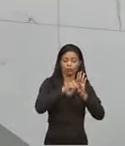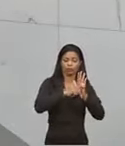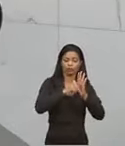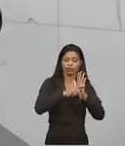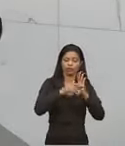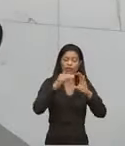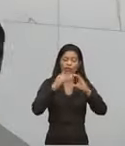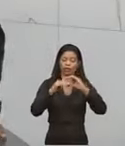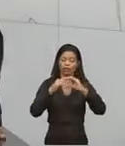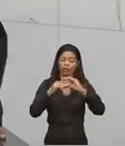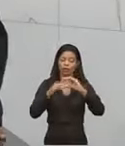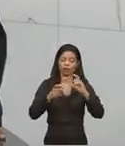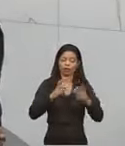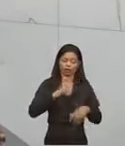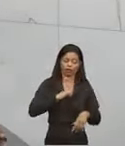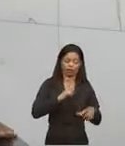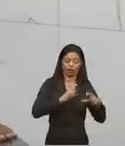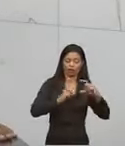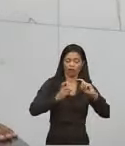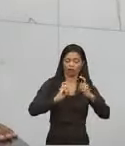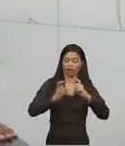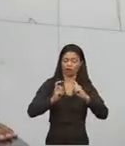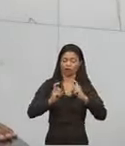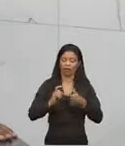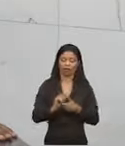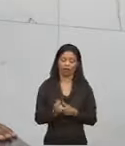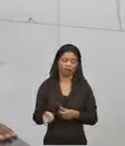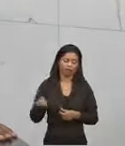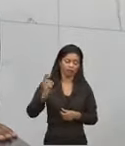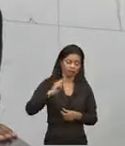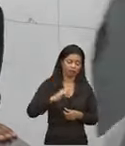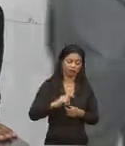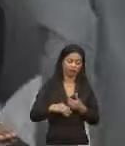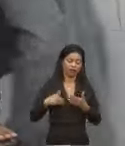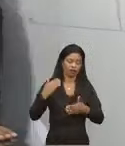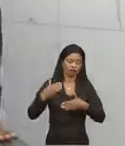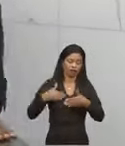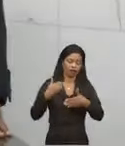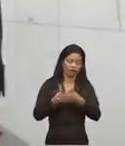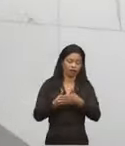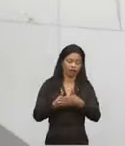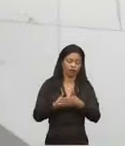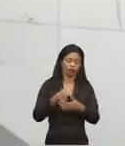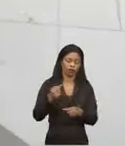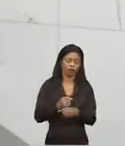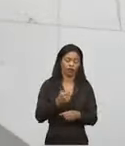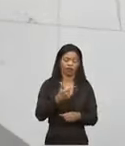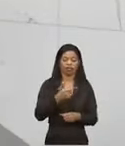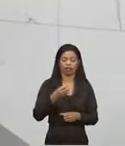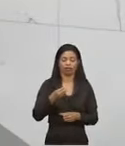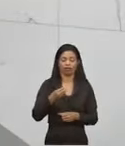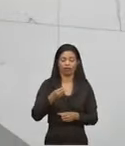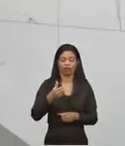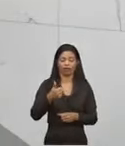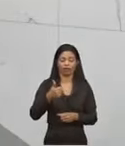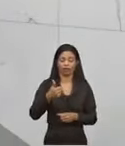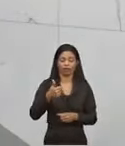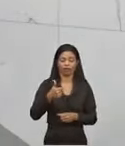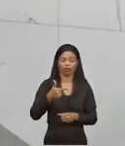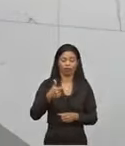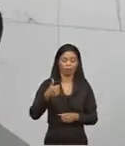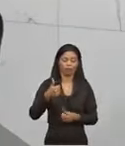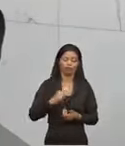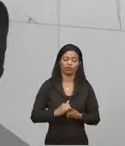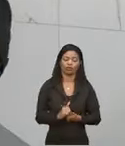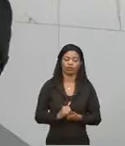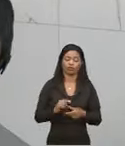ele, tivemos uma discussão, e aí veio 2021... O vereador Tarkner complementou, fazendo mais